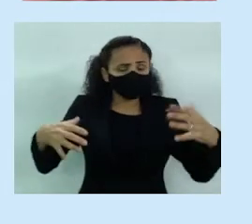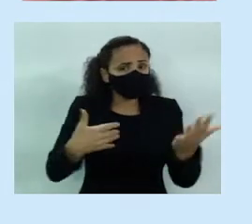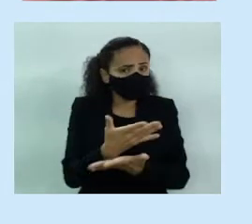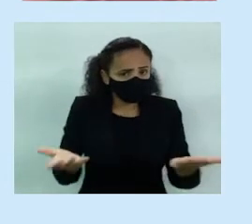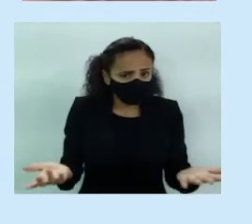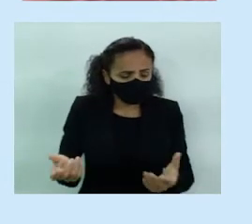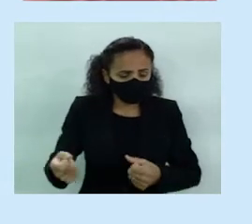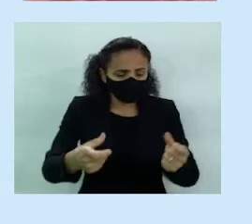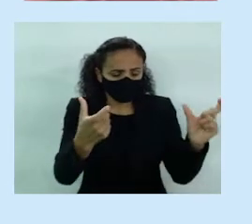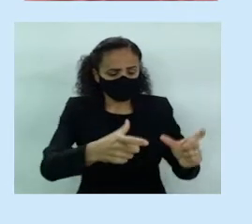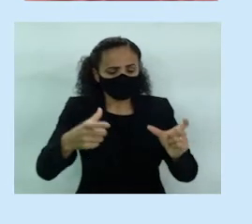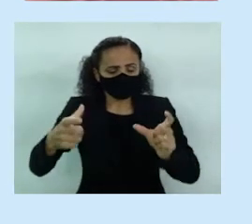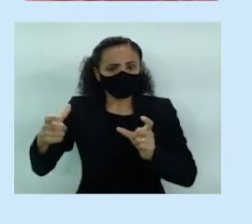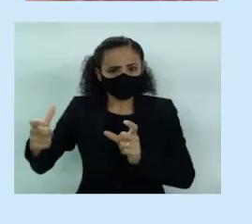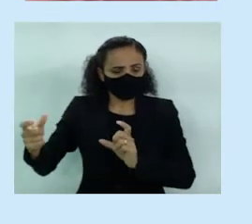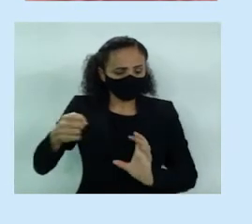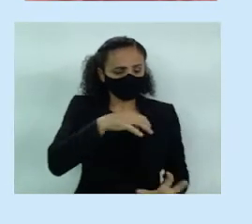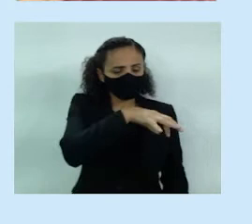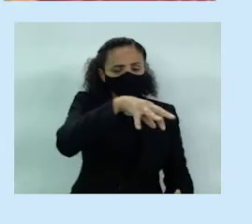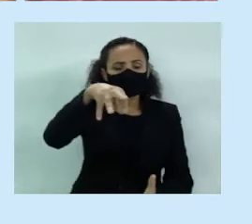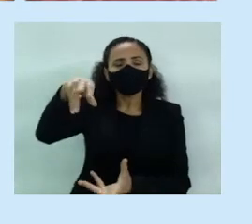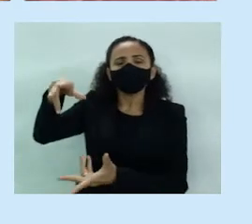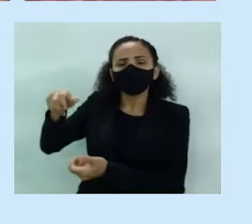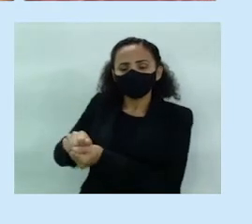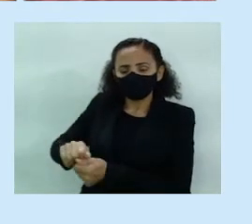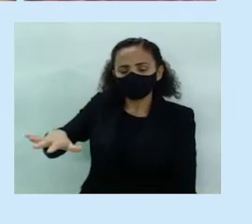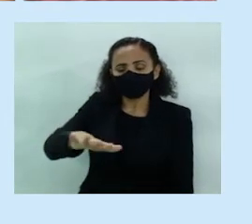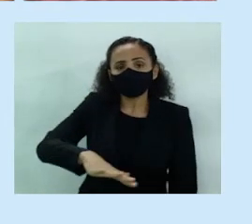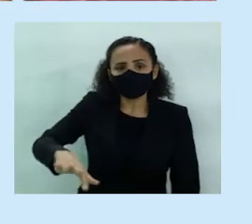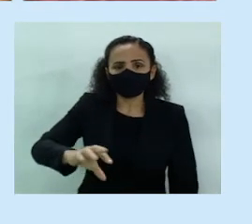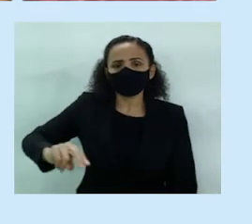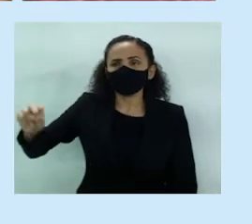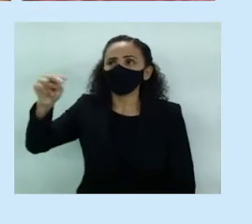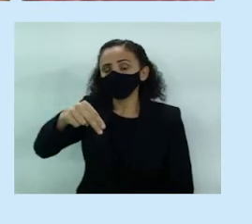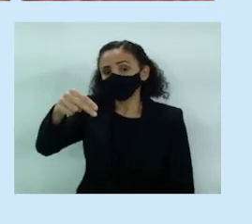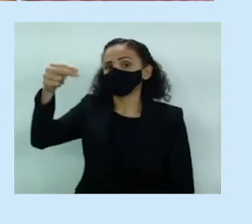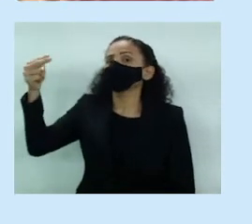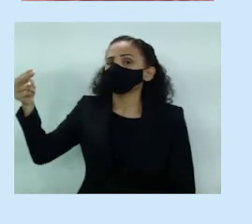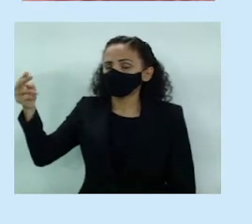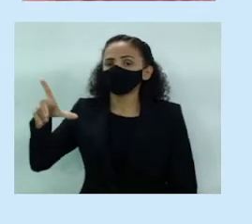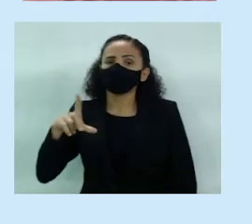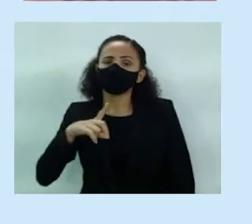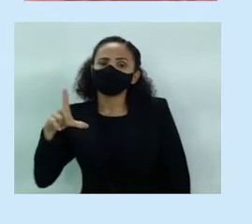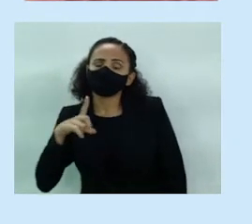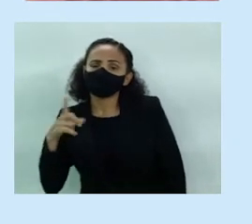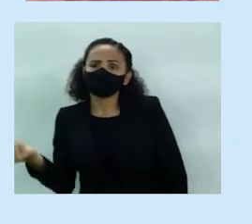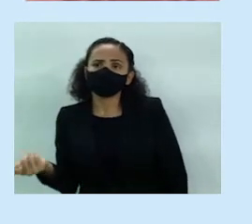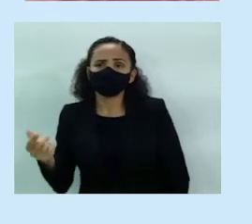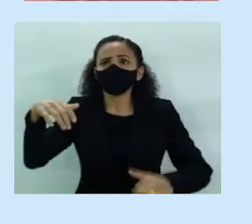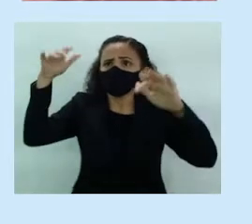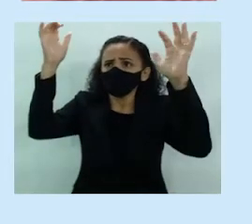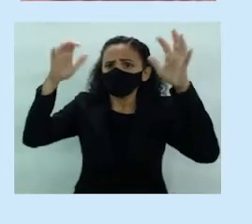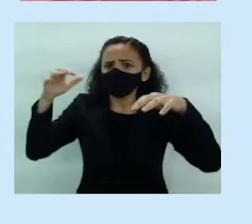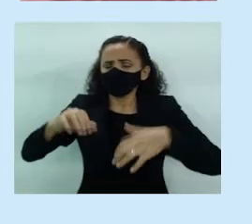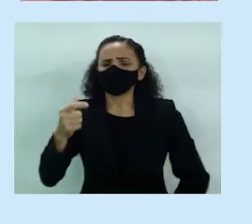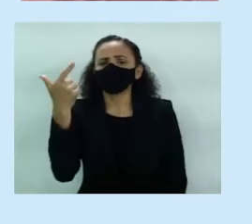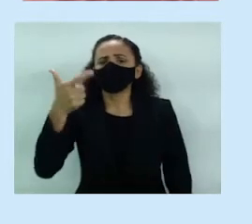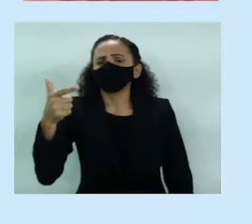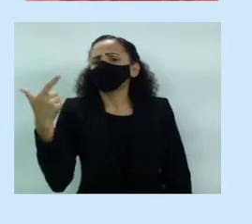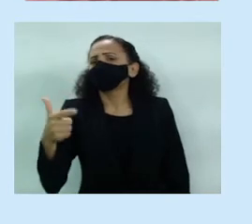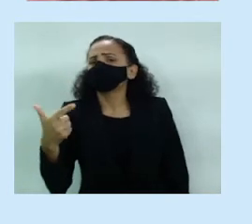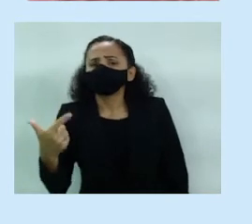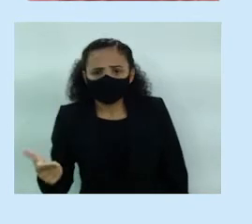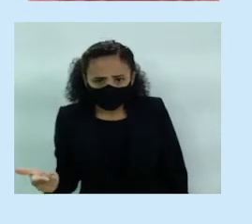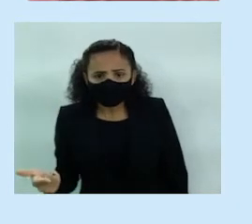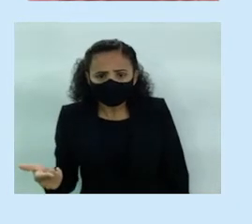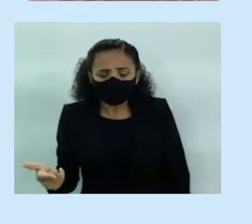tá certo? No nosso planeta. Em alguns lugares aqui no Nordeste, né? Por falta de chuvas, até pela ação humana,